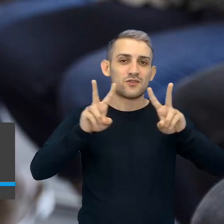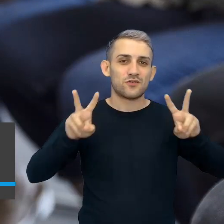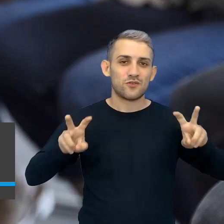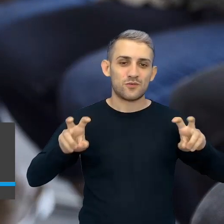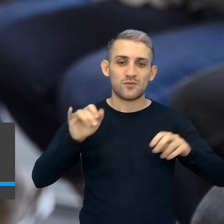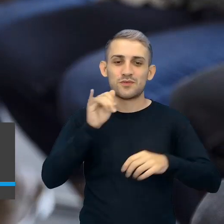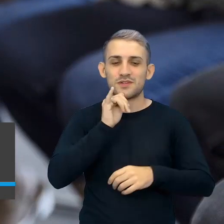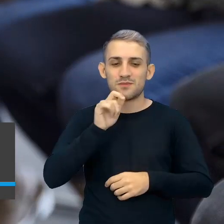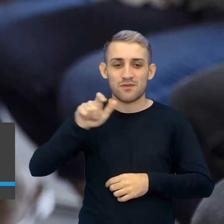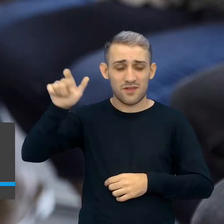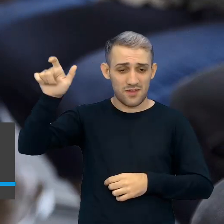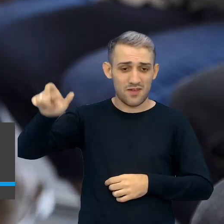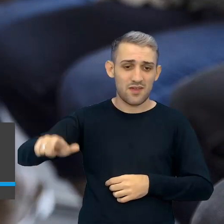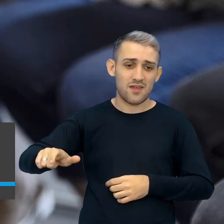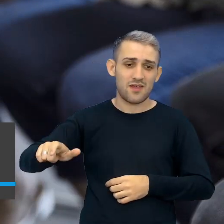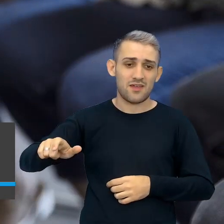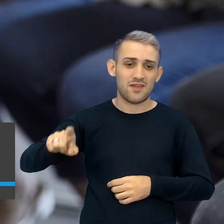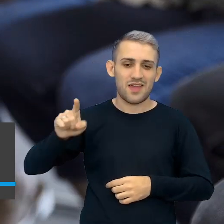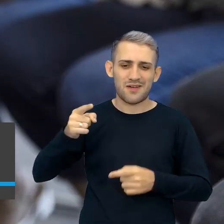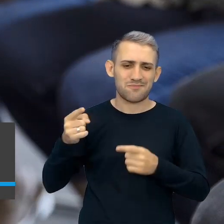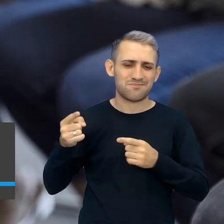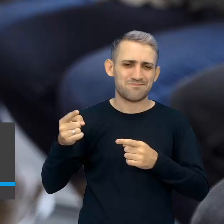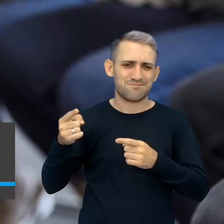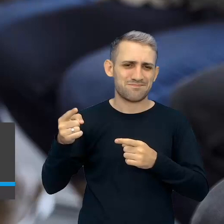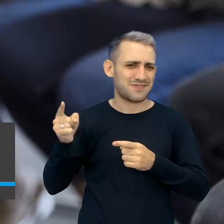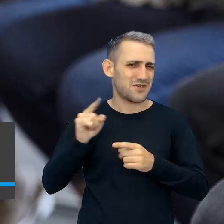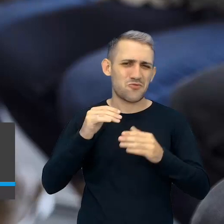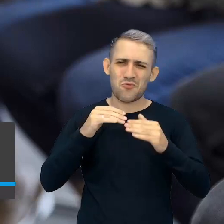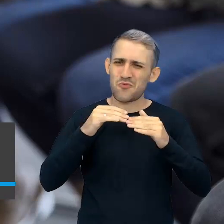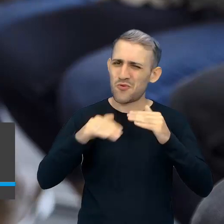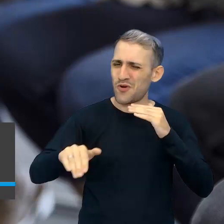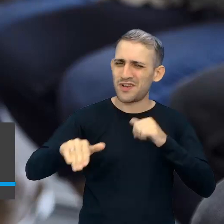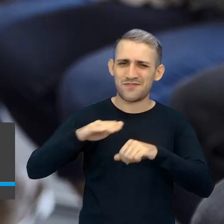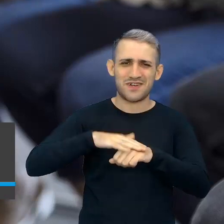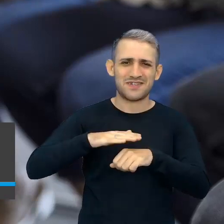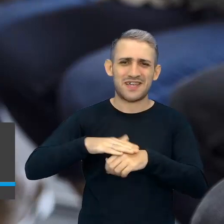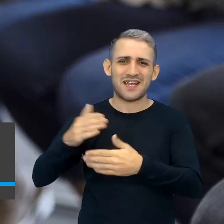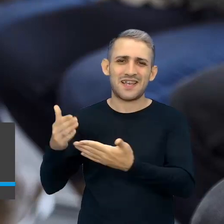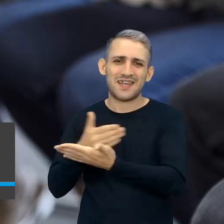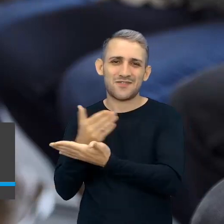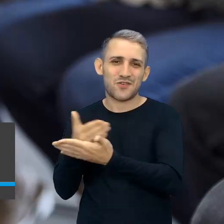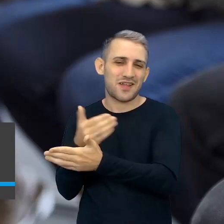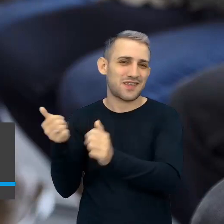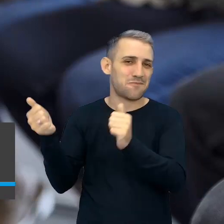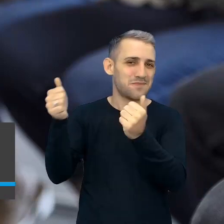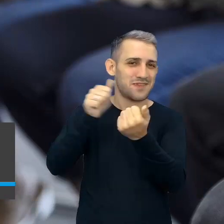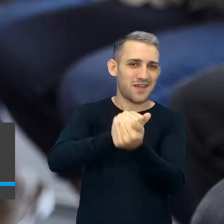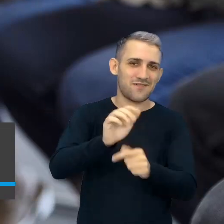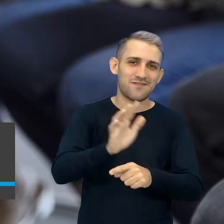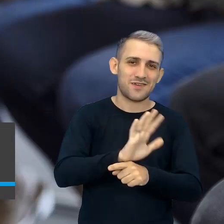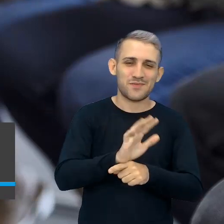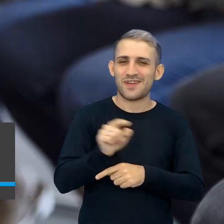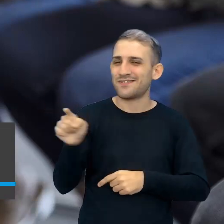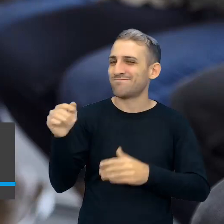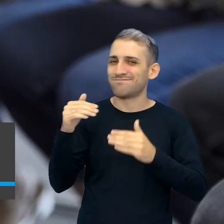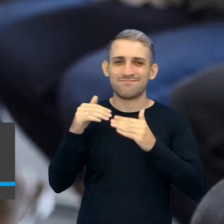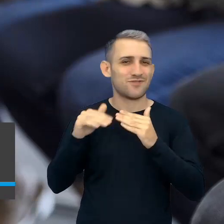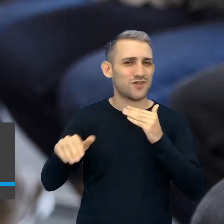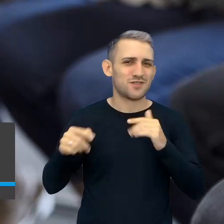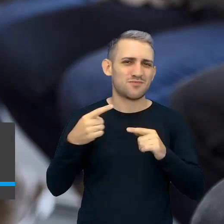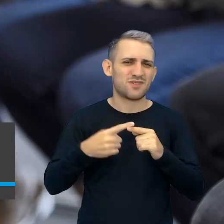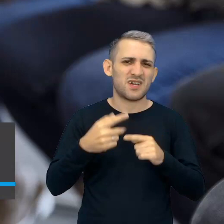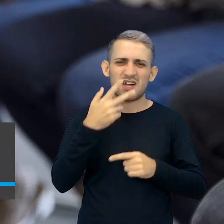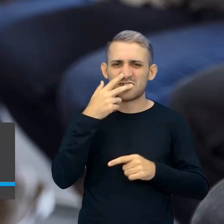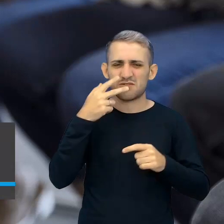ele particularmente é contra fazer adaptações de livro, ele fala livro é livro, filme é filme. Ele é contra no sentido assim, que ele acha que não deveria